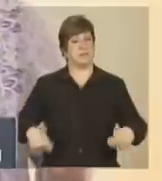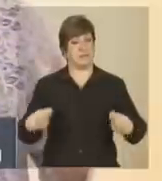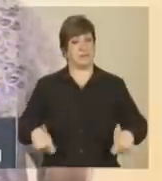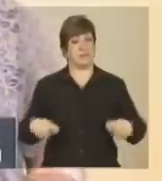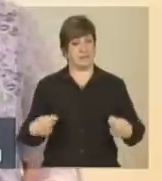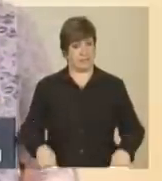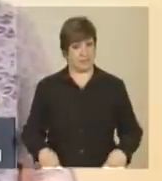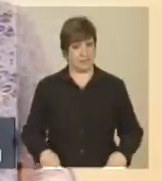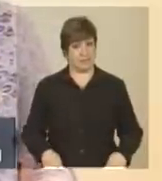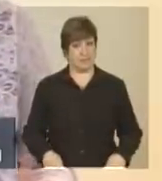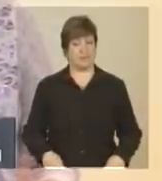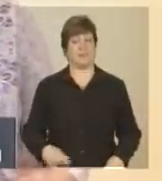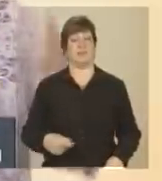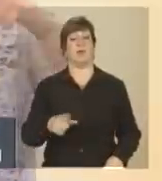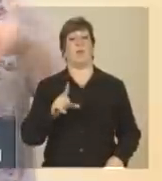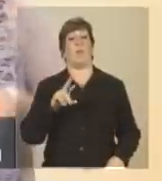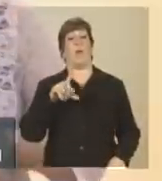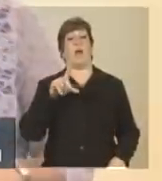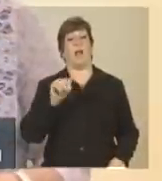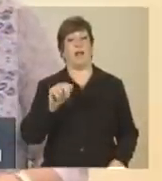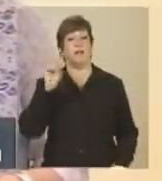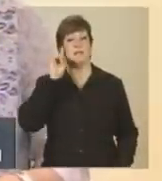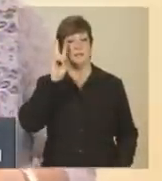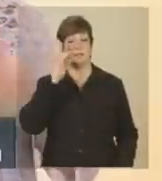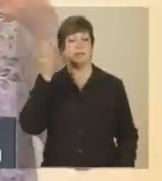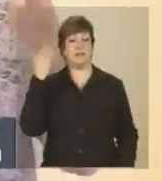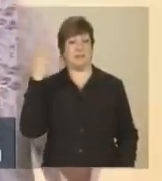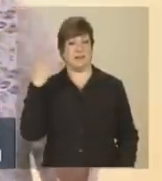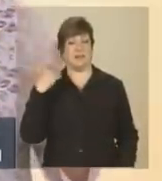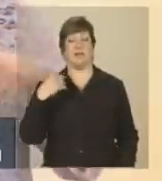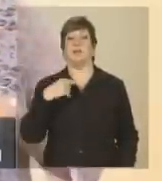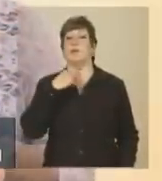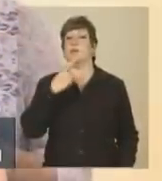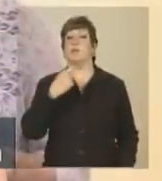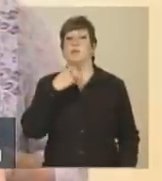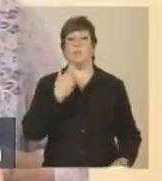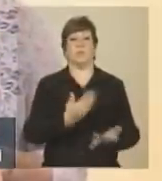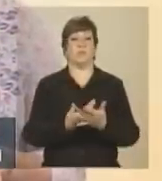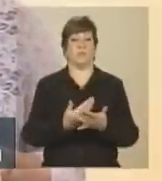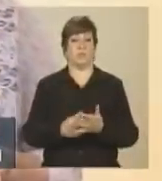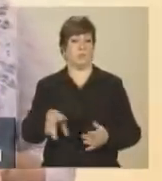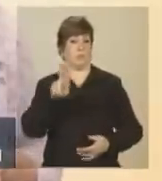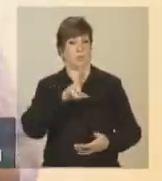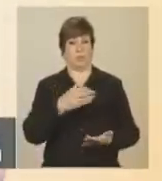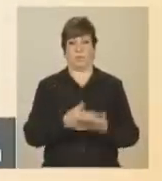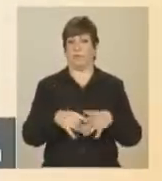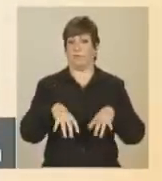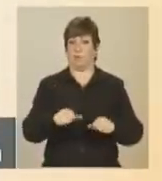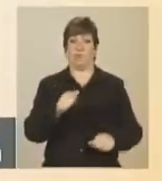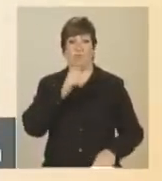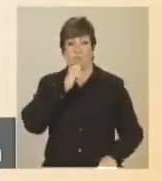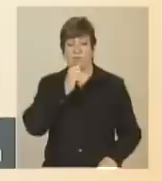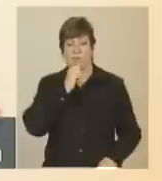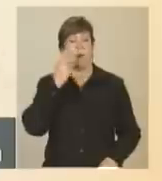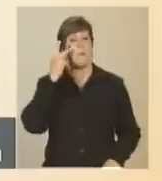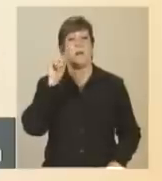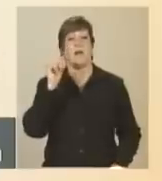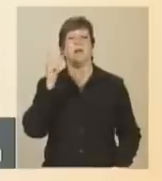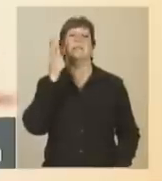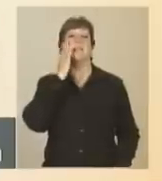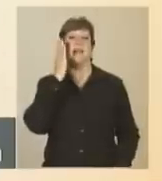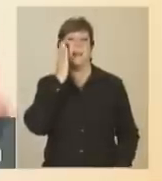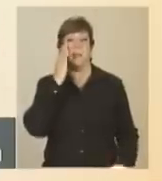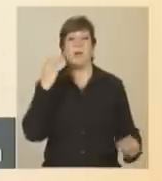um metalúrgico que não teve acesso ao ensino universitário para